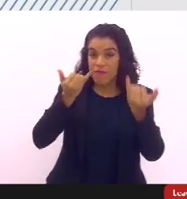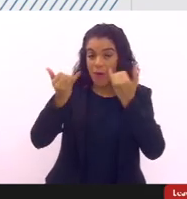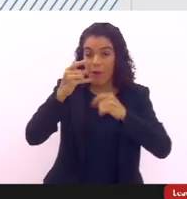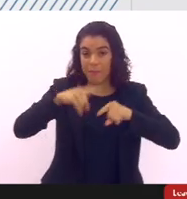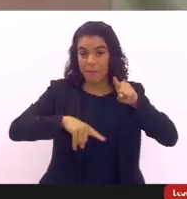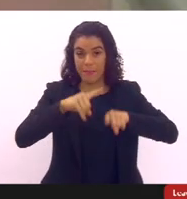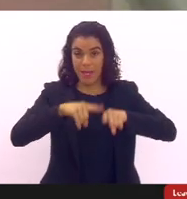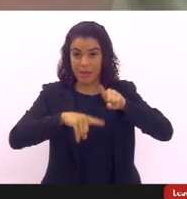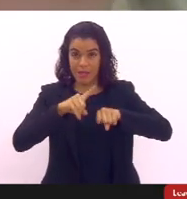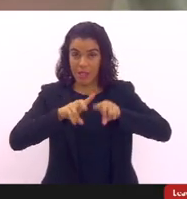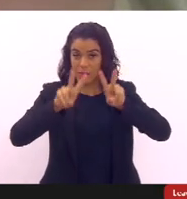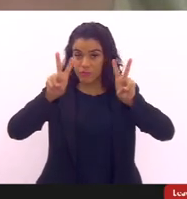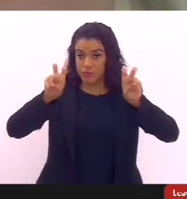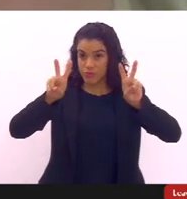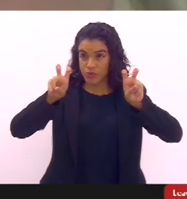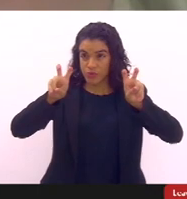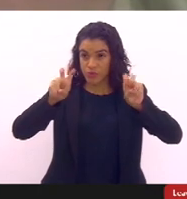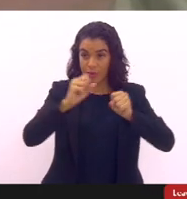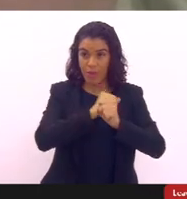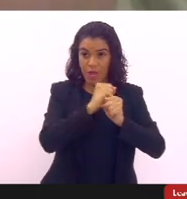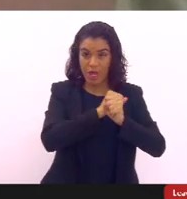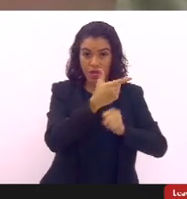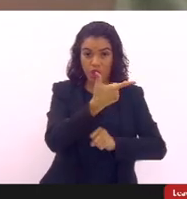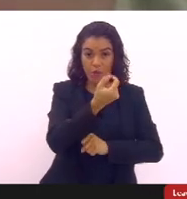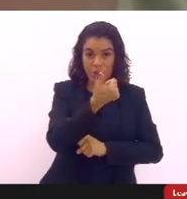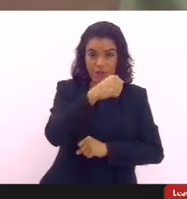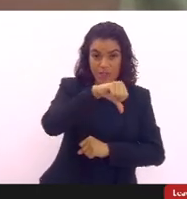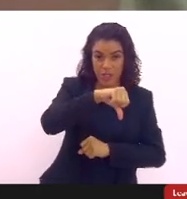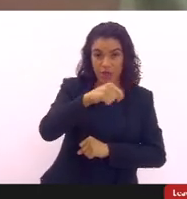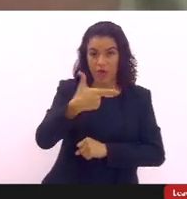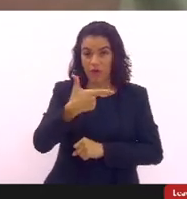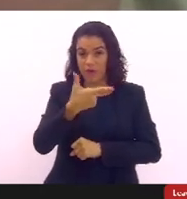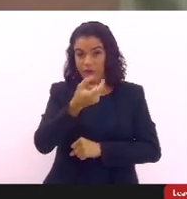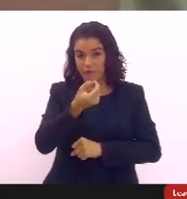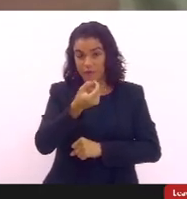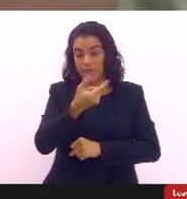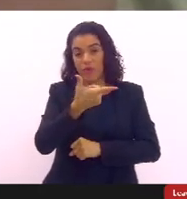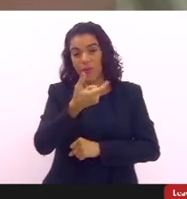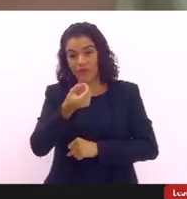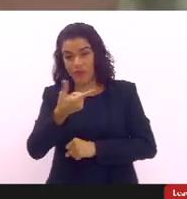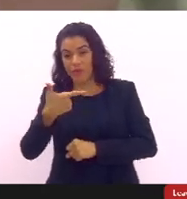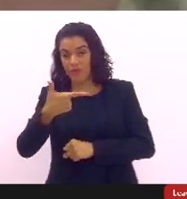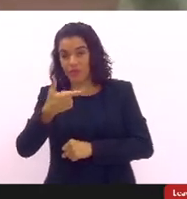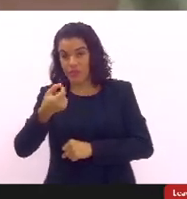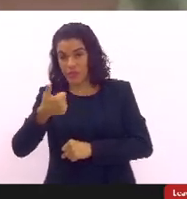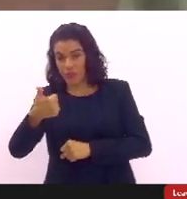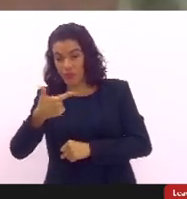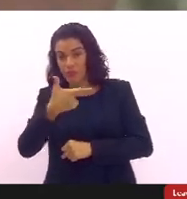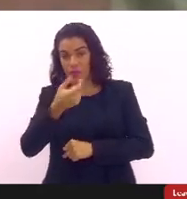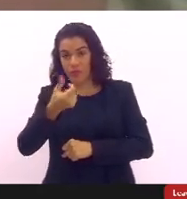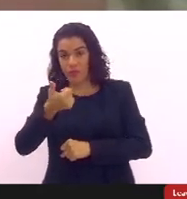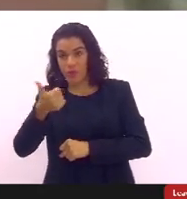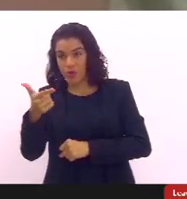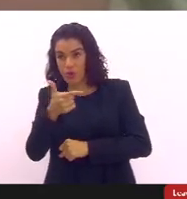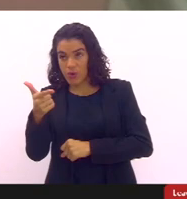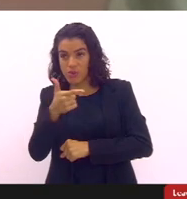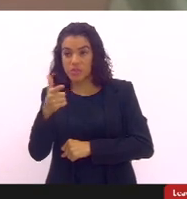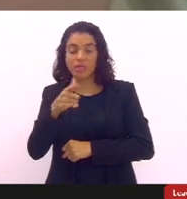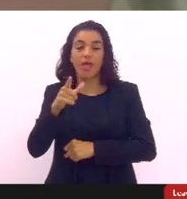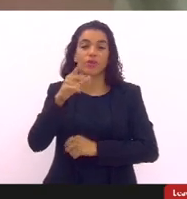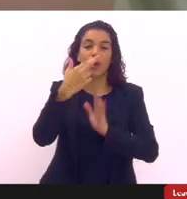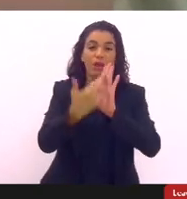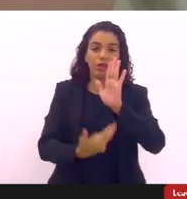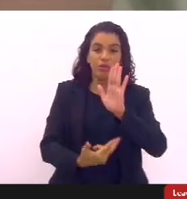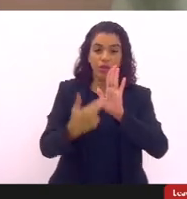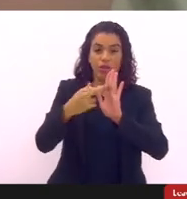material referente aos anos de 2019, 20, 21 e 22 estão disponíveis no relatório de gestão, nesse